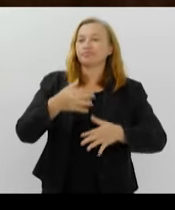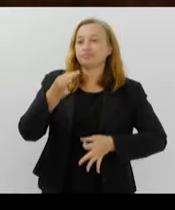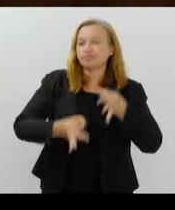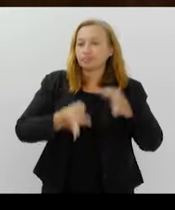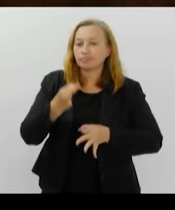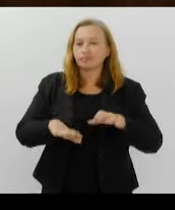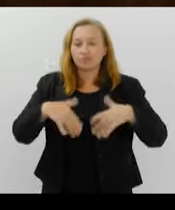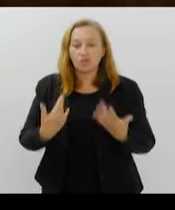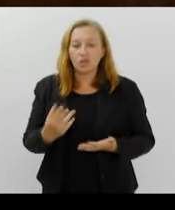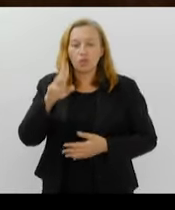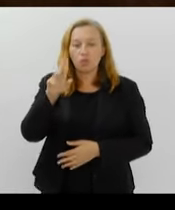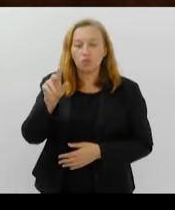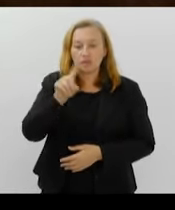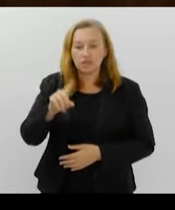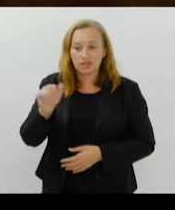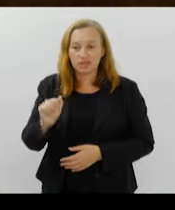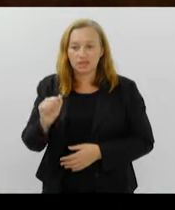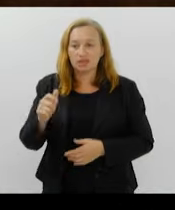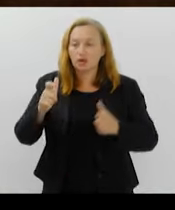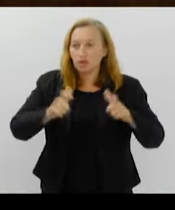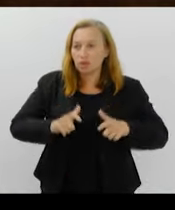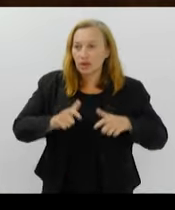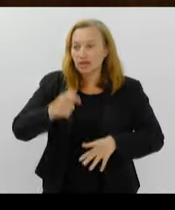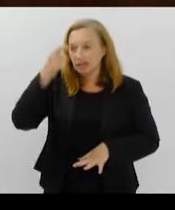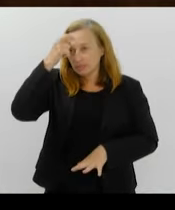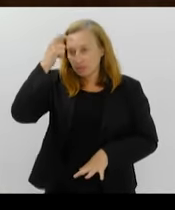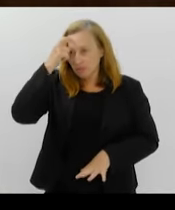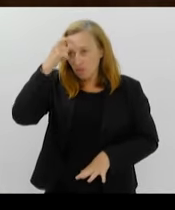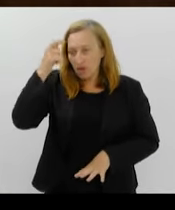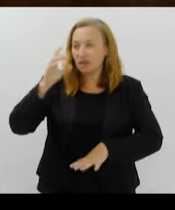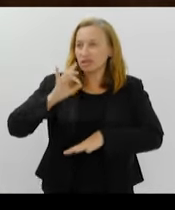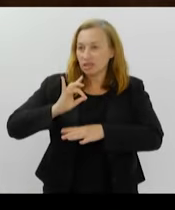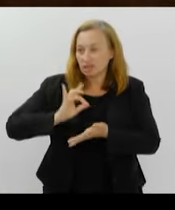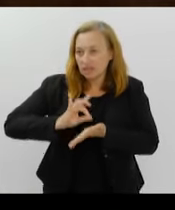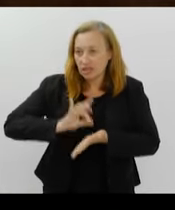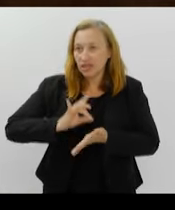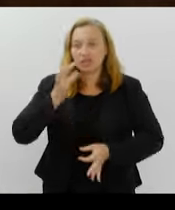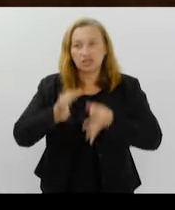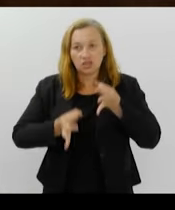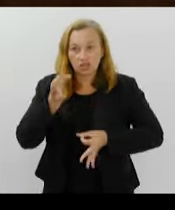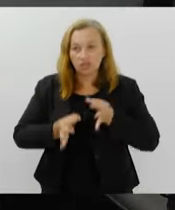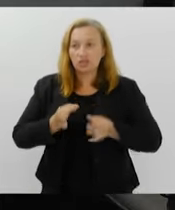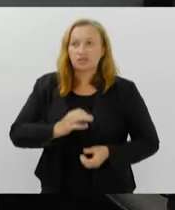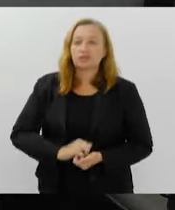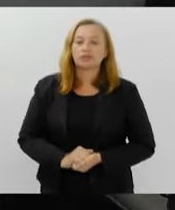cambaíba espaço de memória espaço de verdade espaço de Justiça